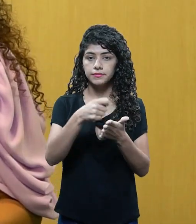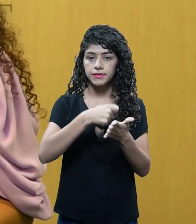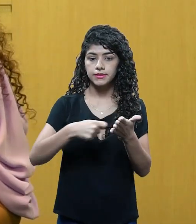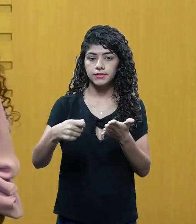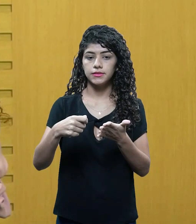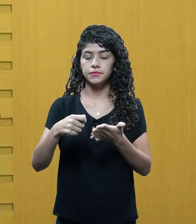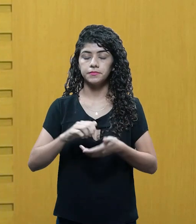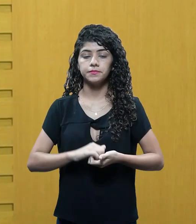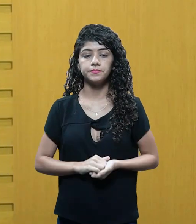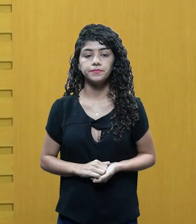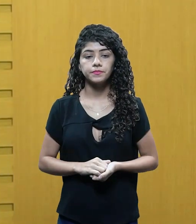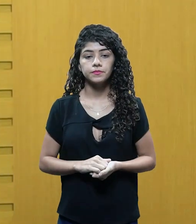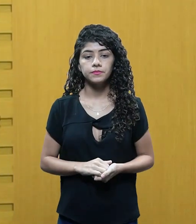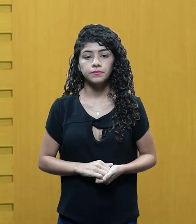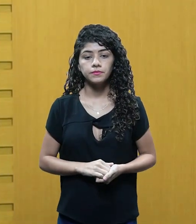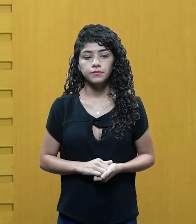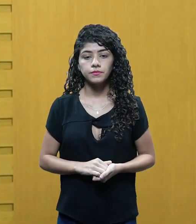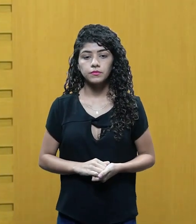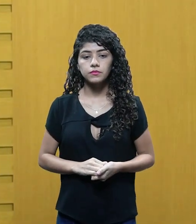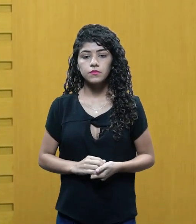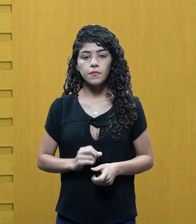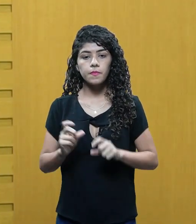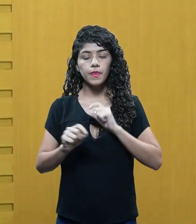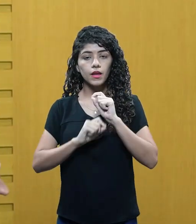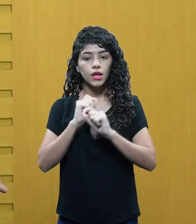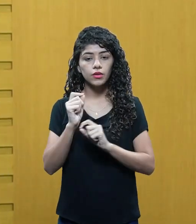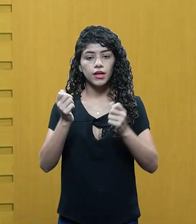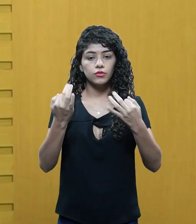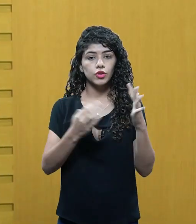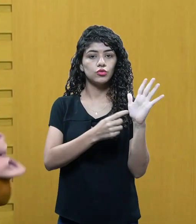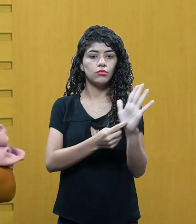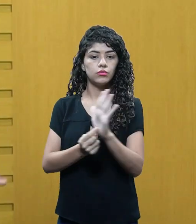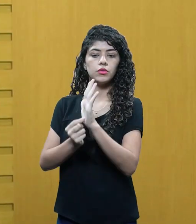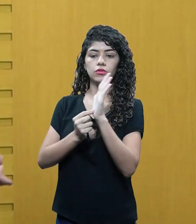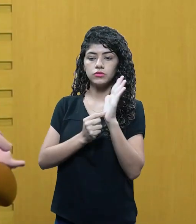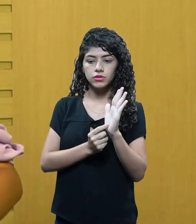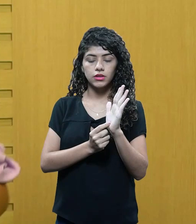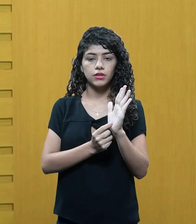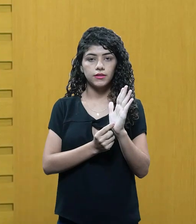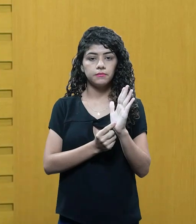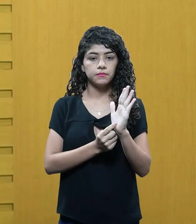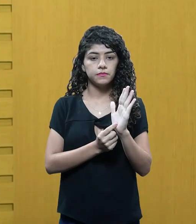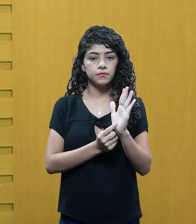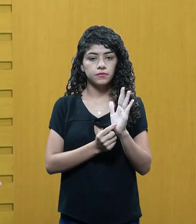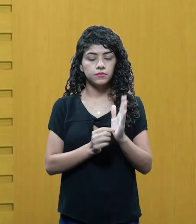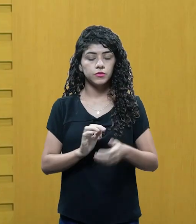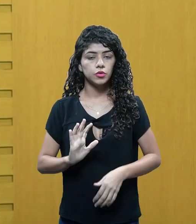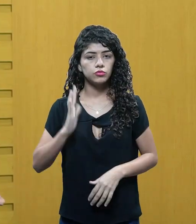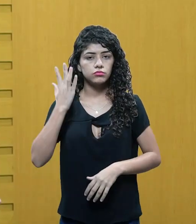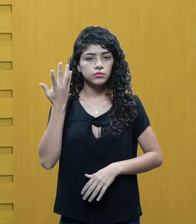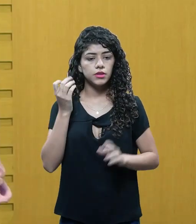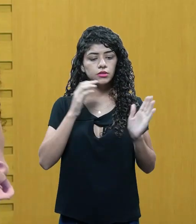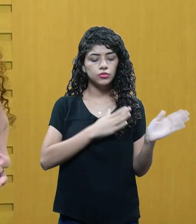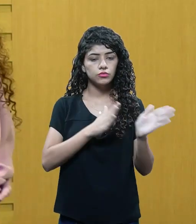escrita técnica de roteiro, porque é muito mais do mostrar, do tornar visível a